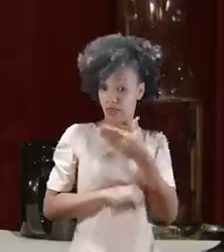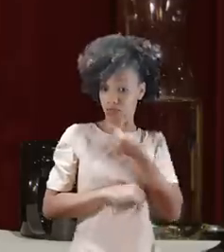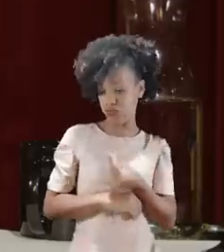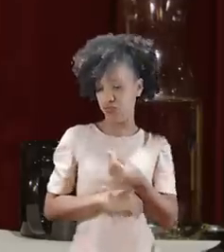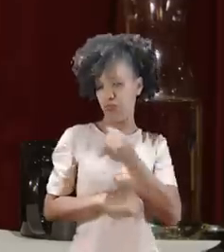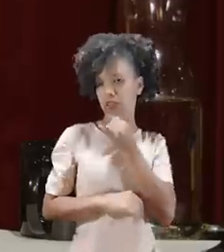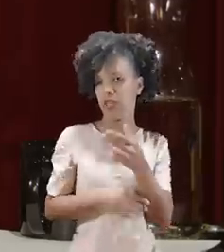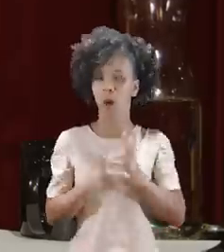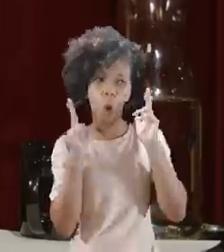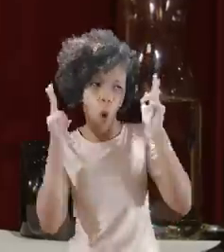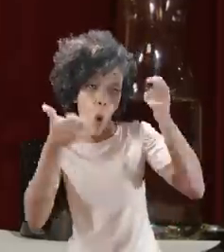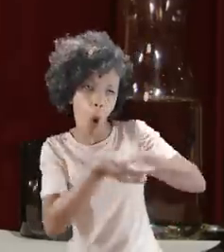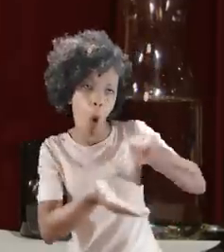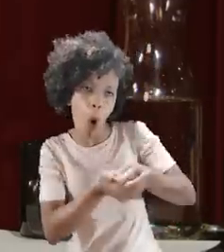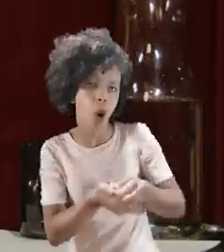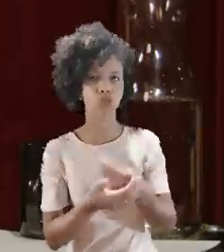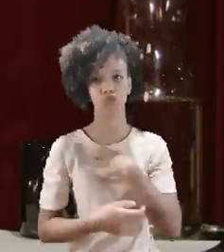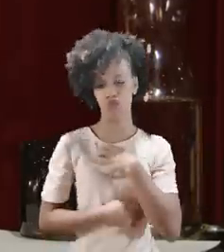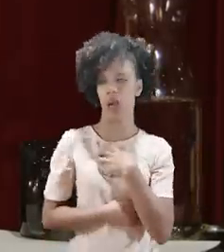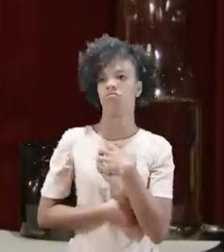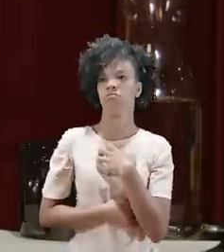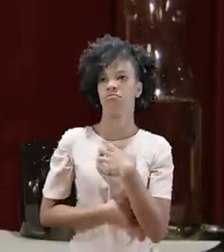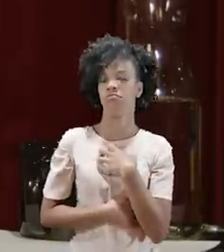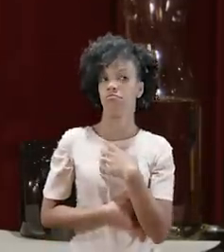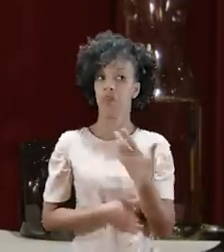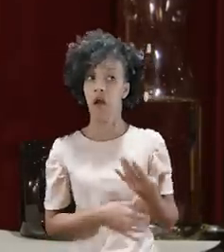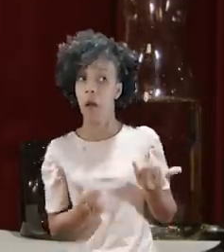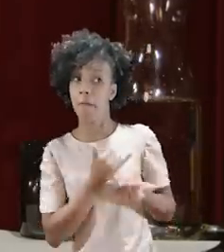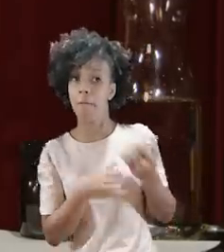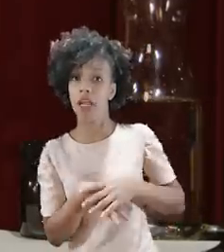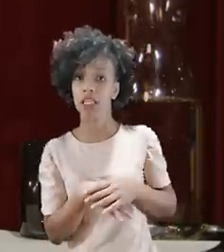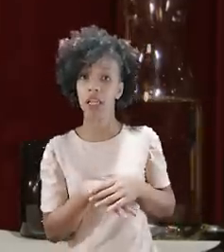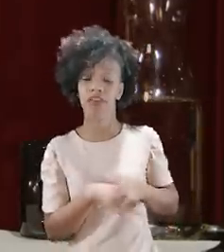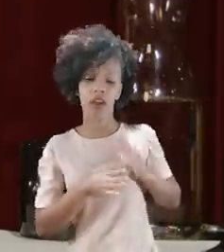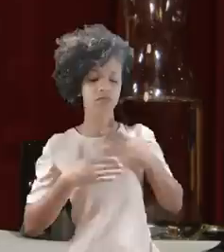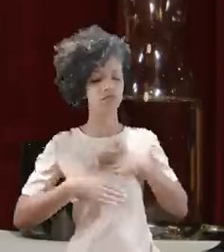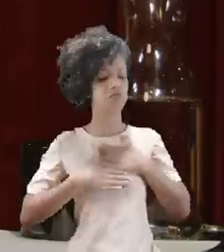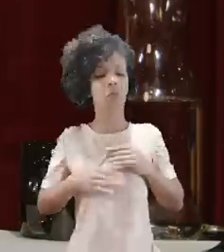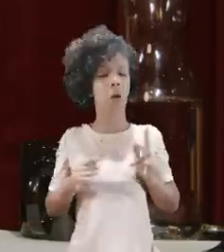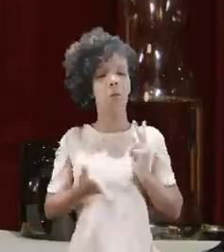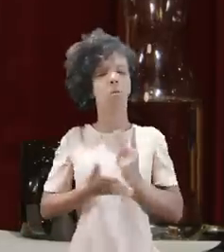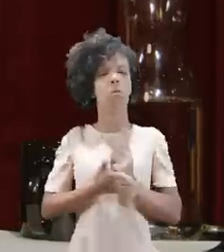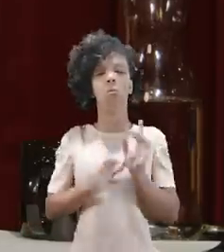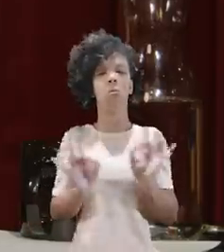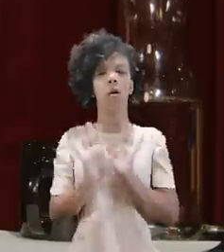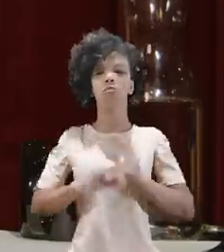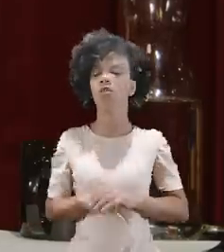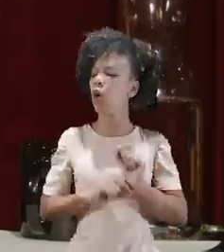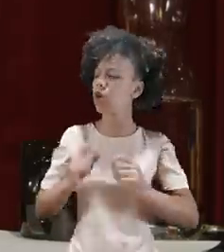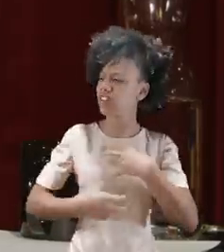com determinado corte um determinado jeito de agir parece que tá querendo ficar naquela zona que ele está acostumado sempre